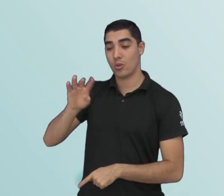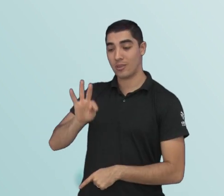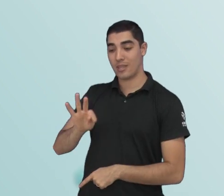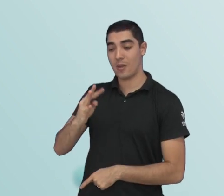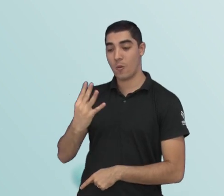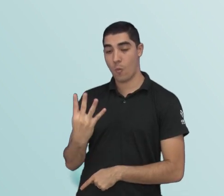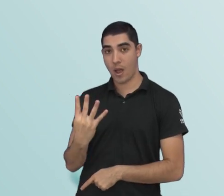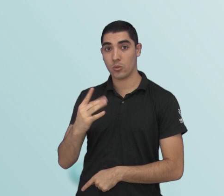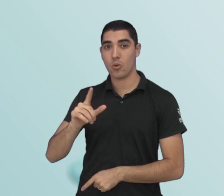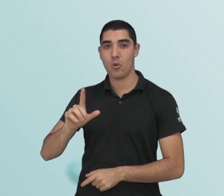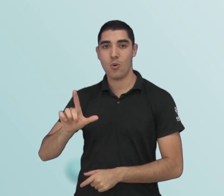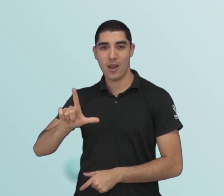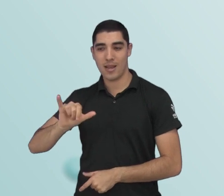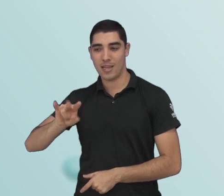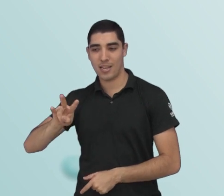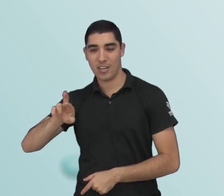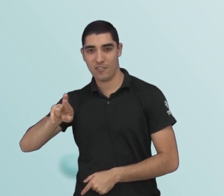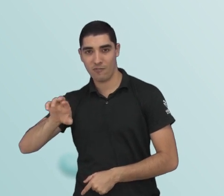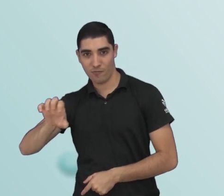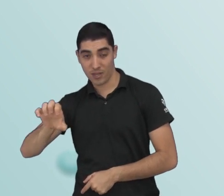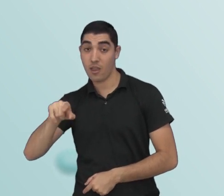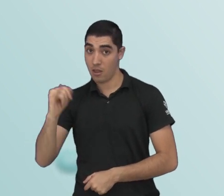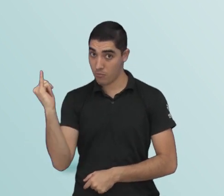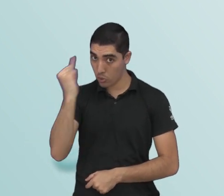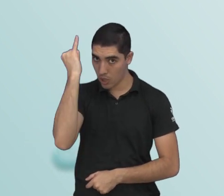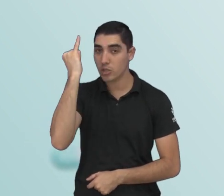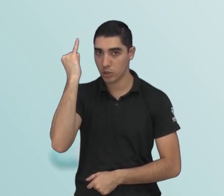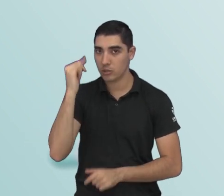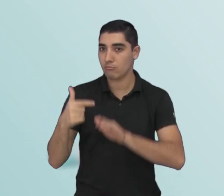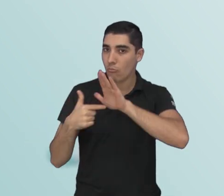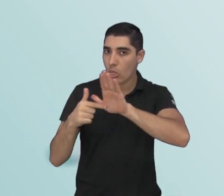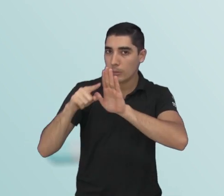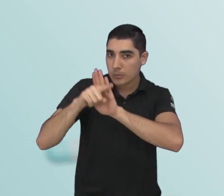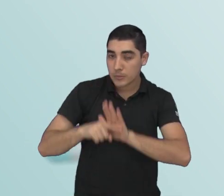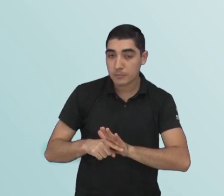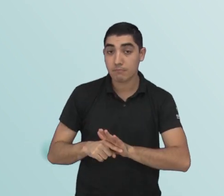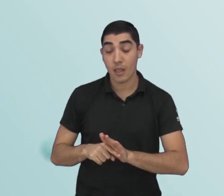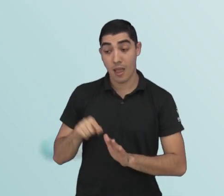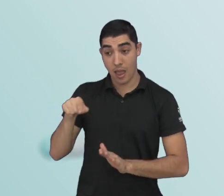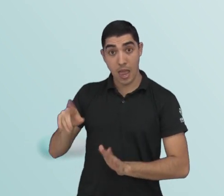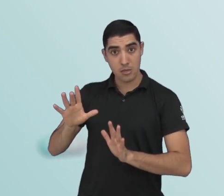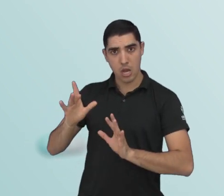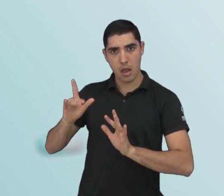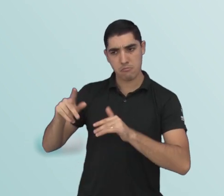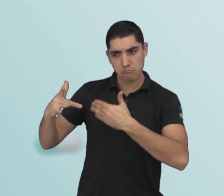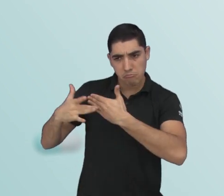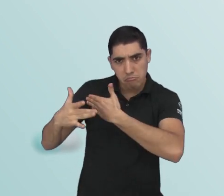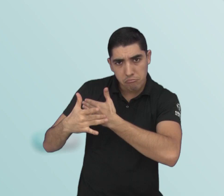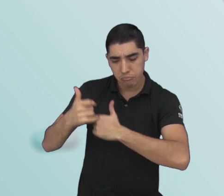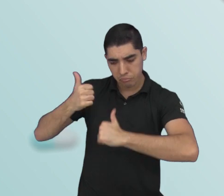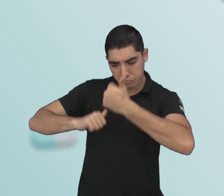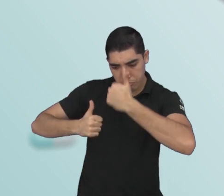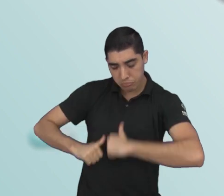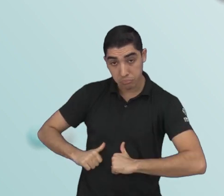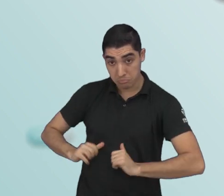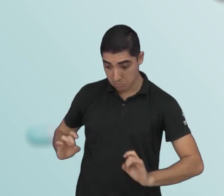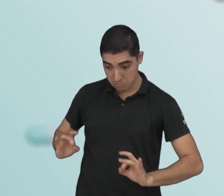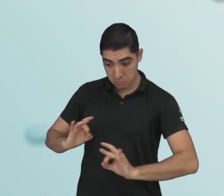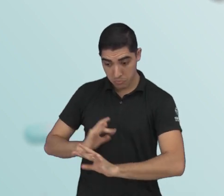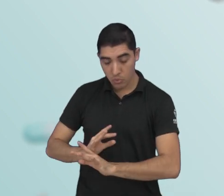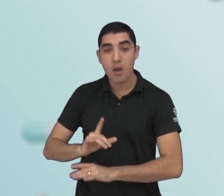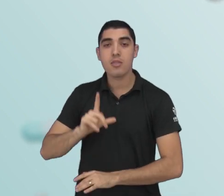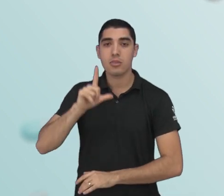livre, porque eles são super importantes para o desenvolvimento. Além dos exames iniciais, essa